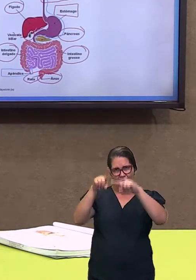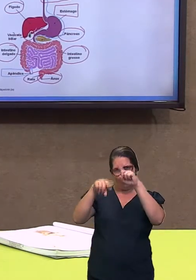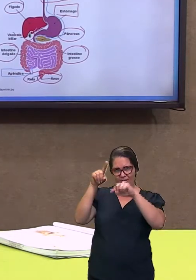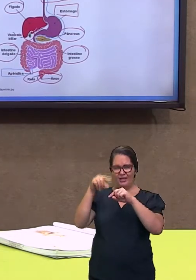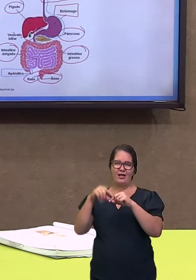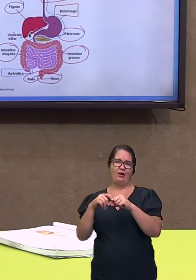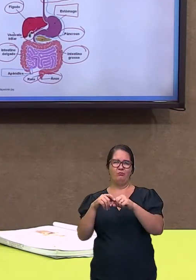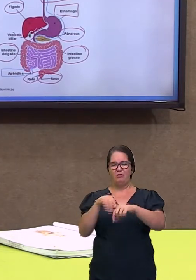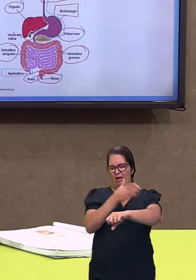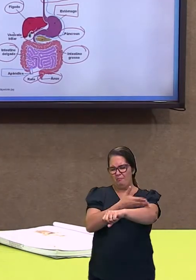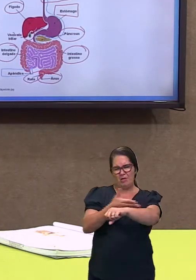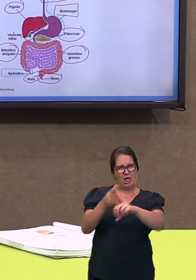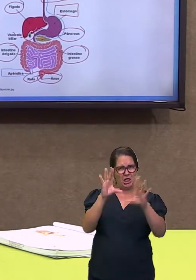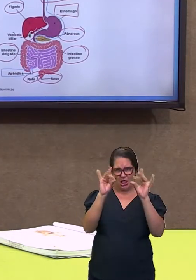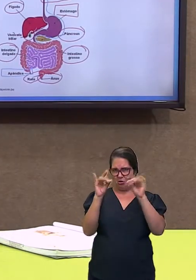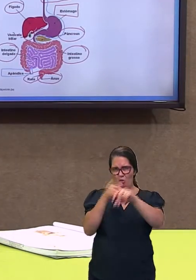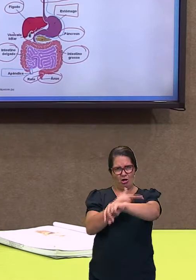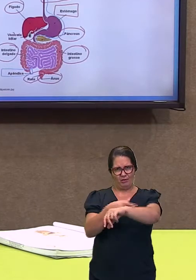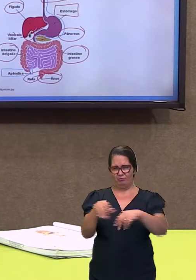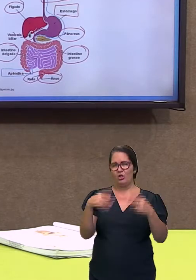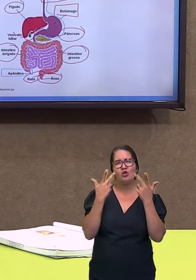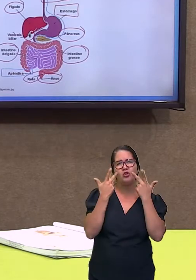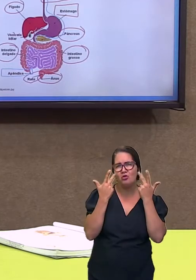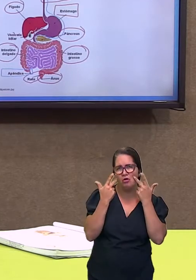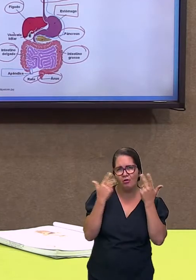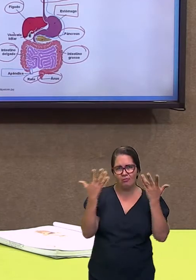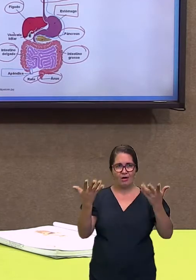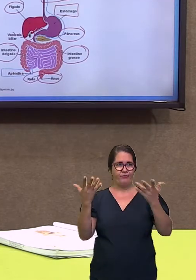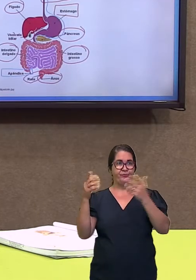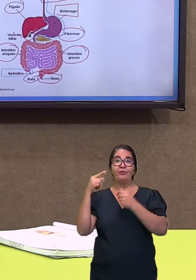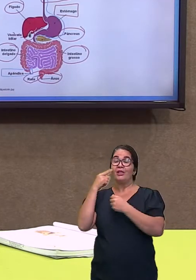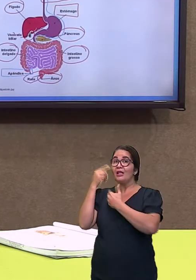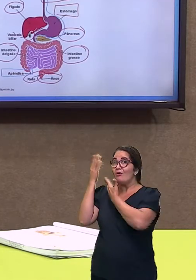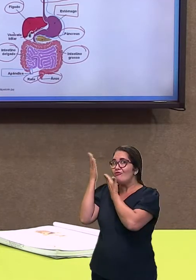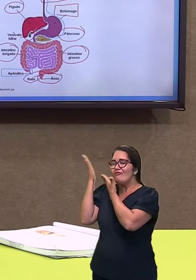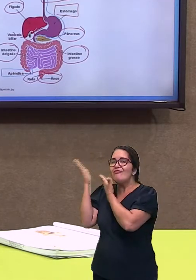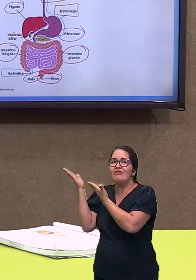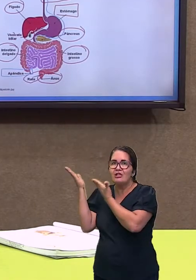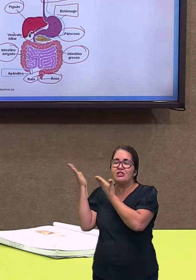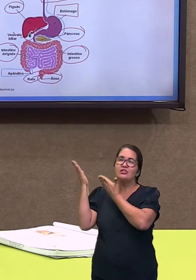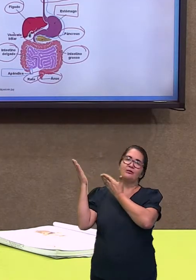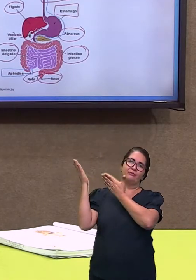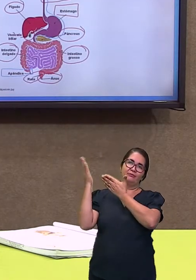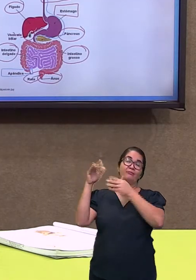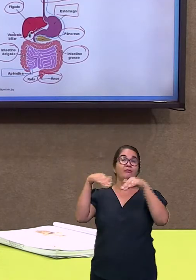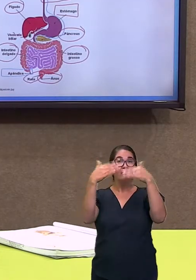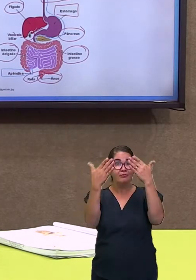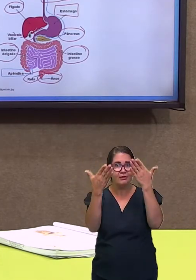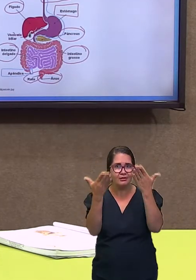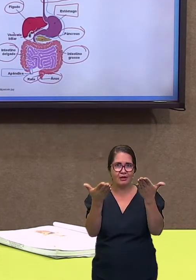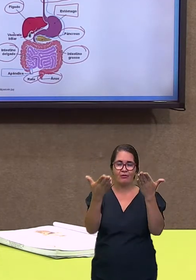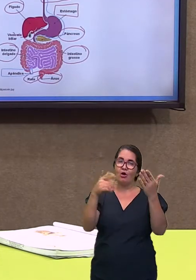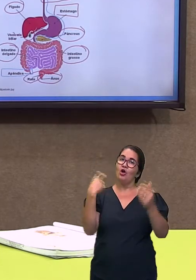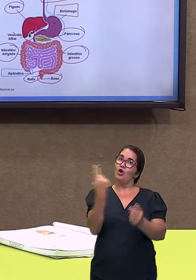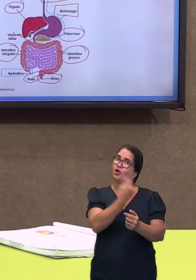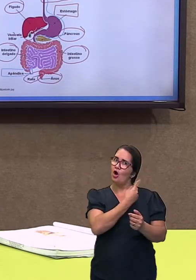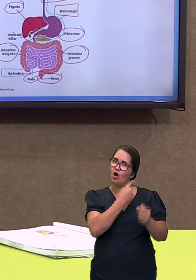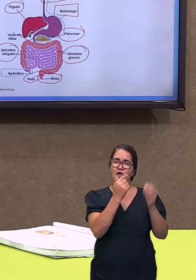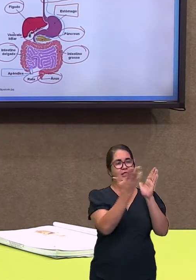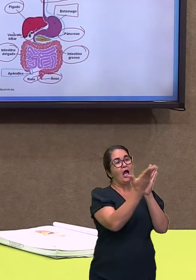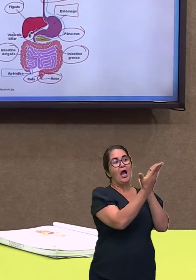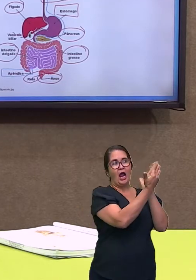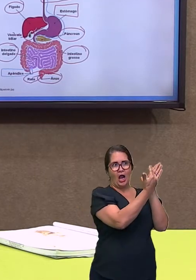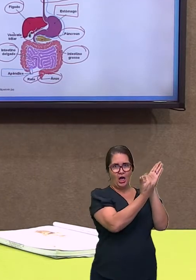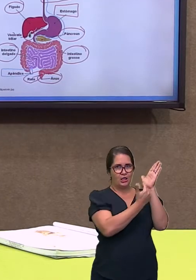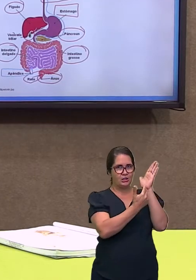tem em casa, né? Você modela. Gente, é claro que nós não somos artistas